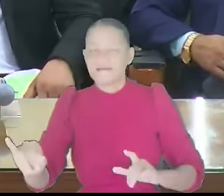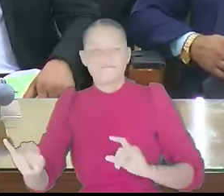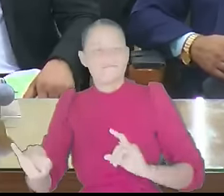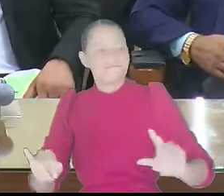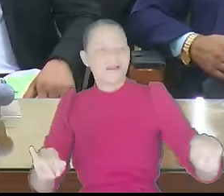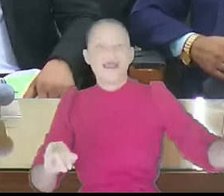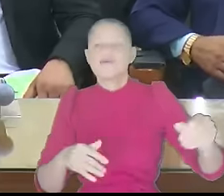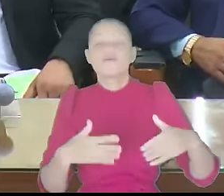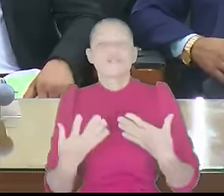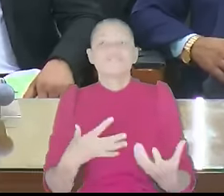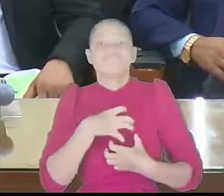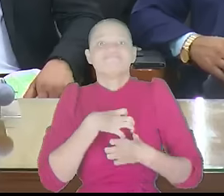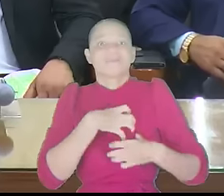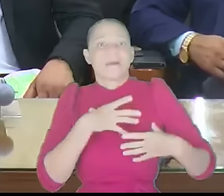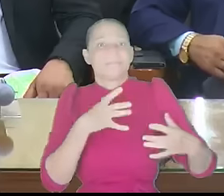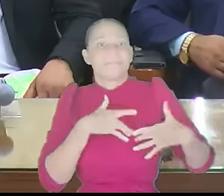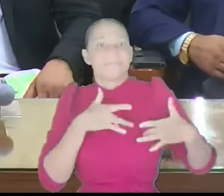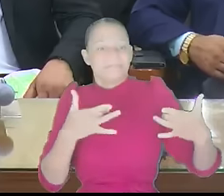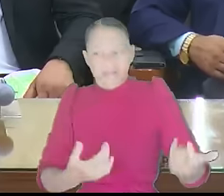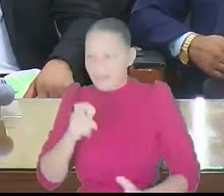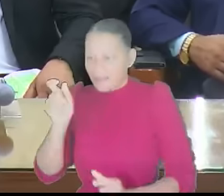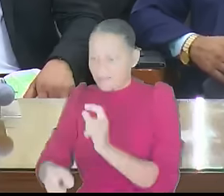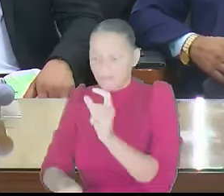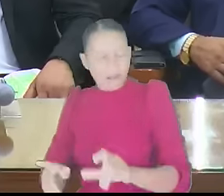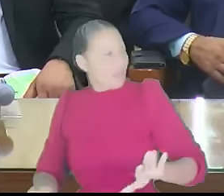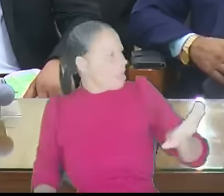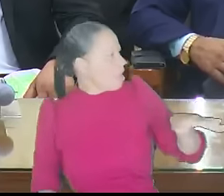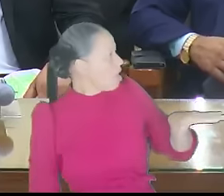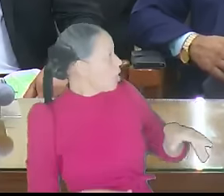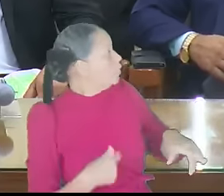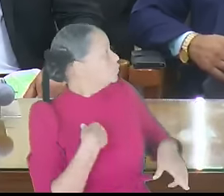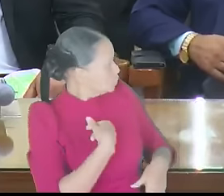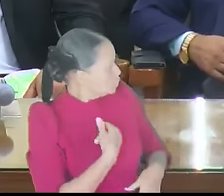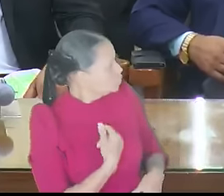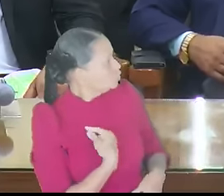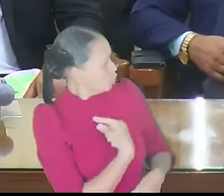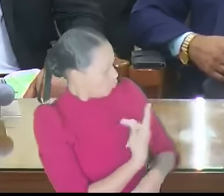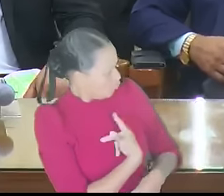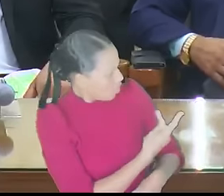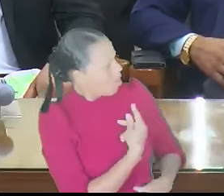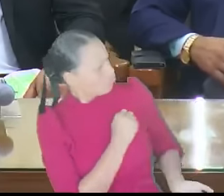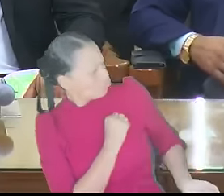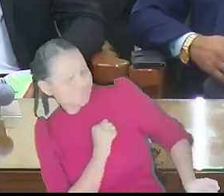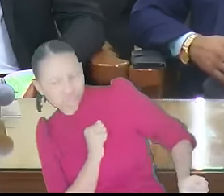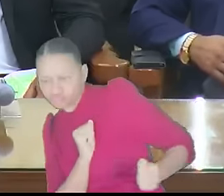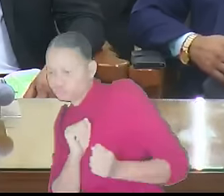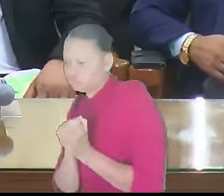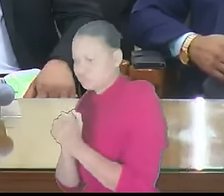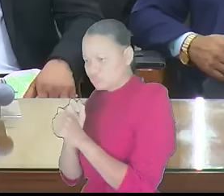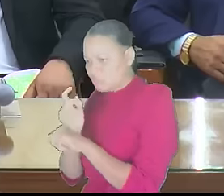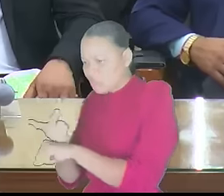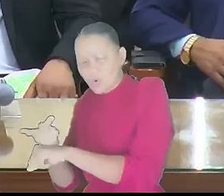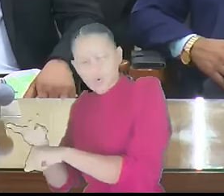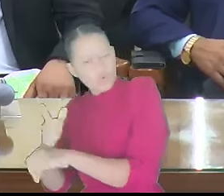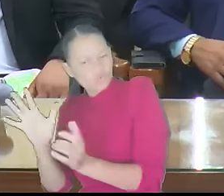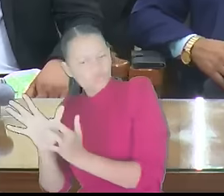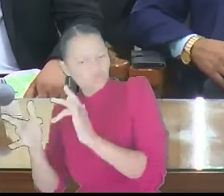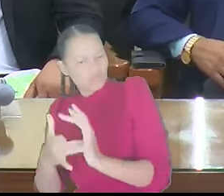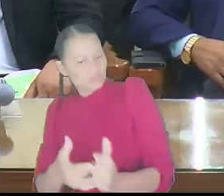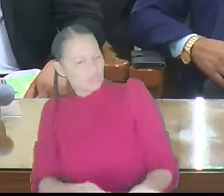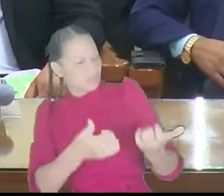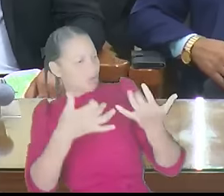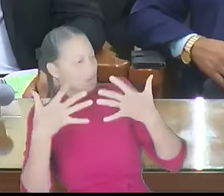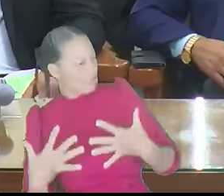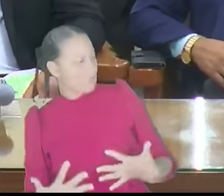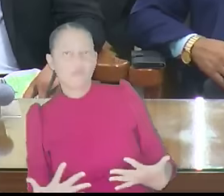por Jesus. E as filhas de Jerusalém disseram: nós iremos contigo em busca desse Jesus que você falou para a gente